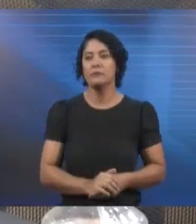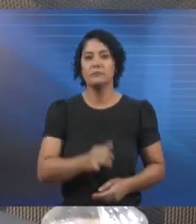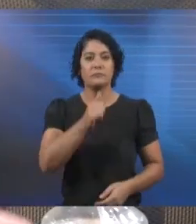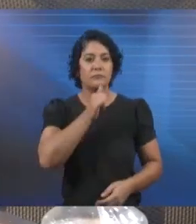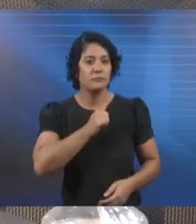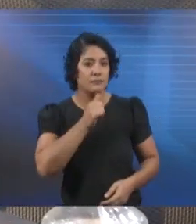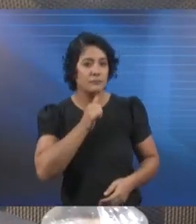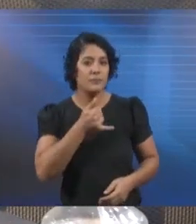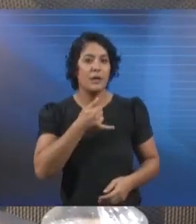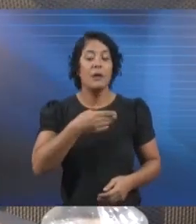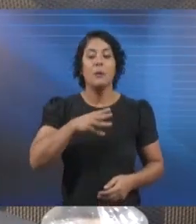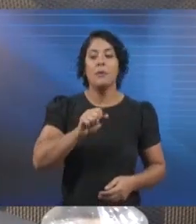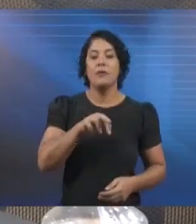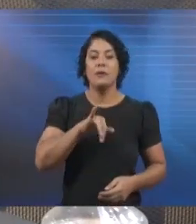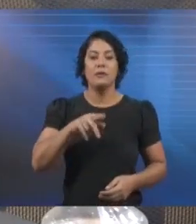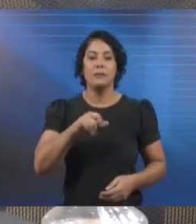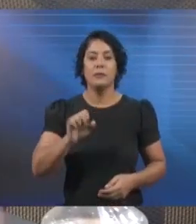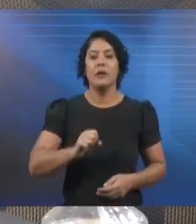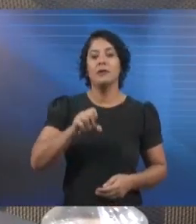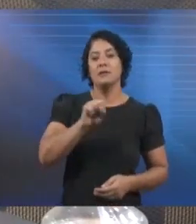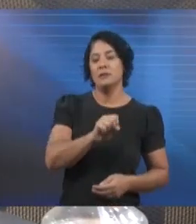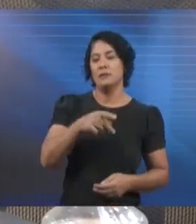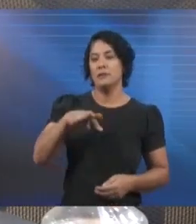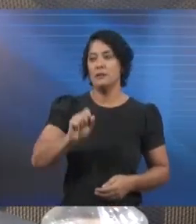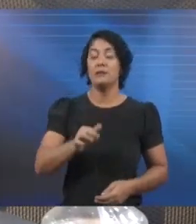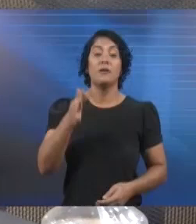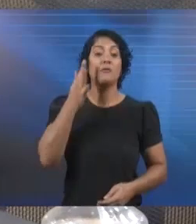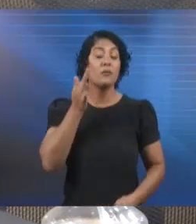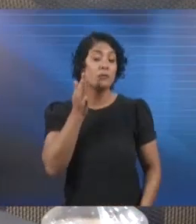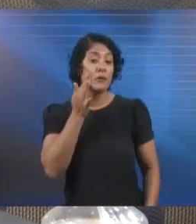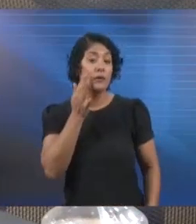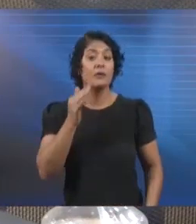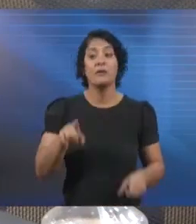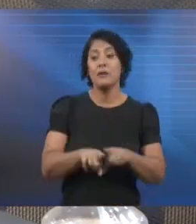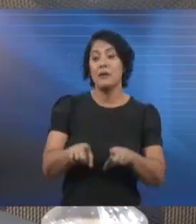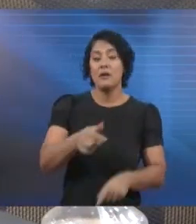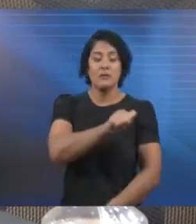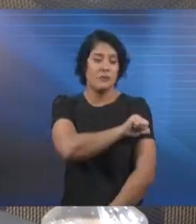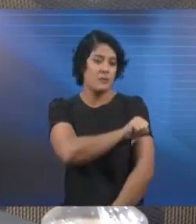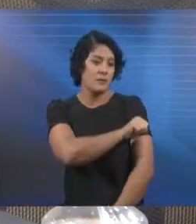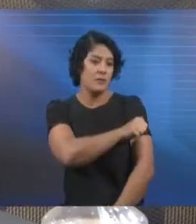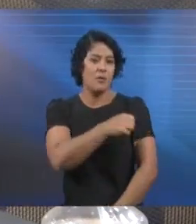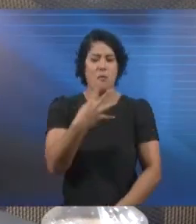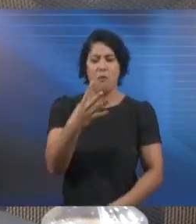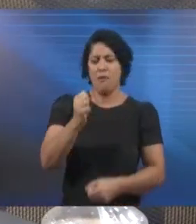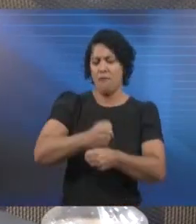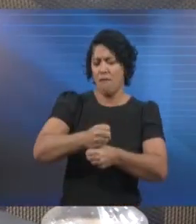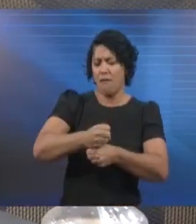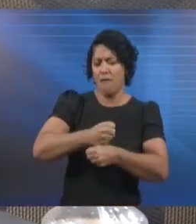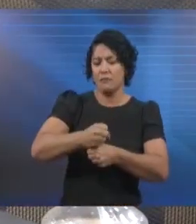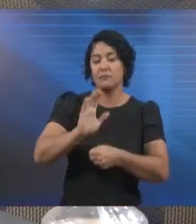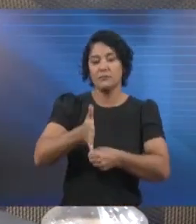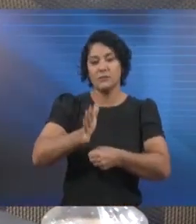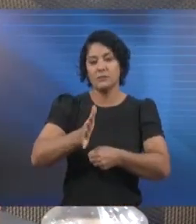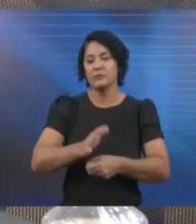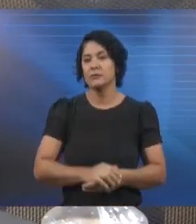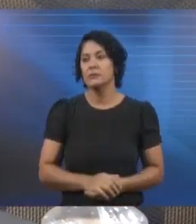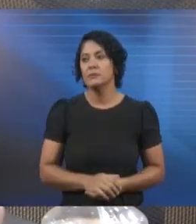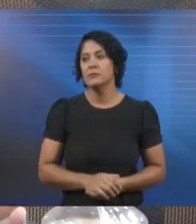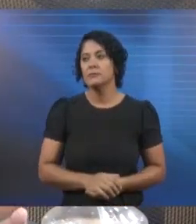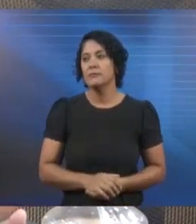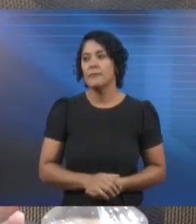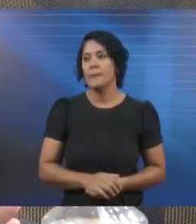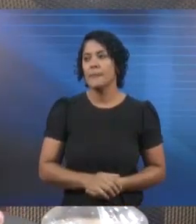exemplo balnear Camburiu Santa Catarina Fortaleza Rio de Janeiro já há 40 anos fez a sua engorda então